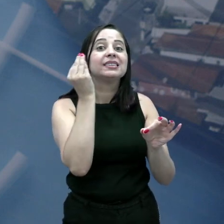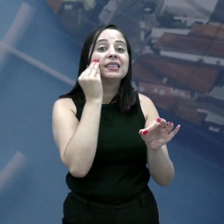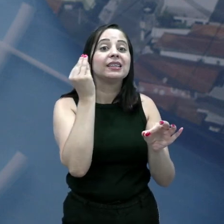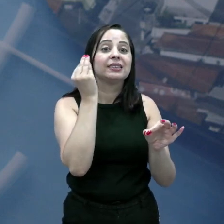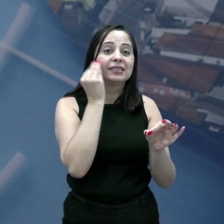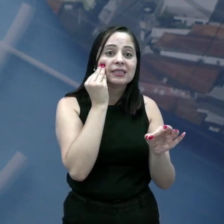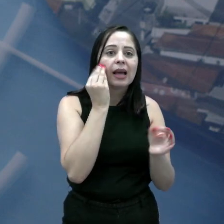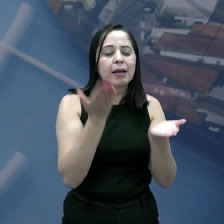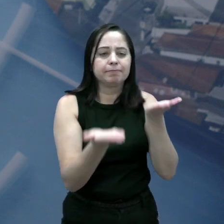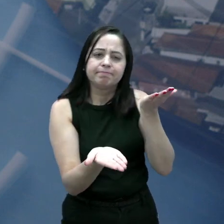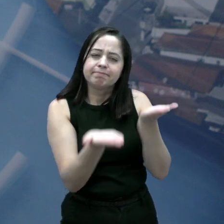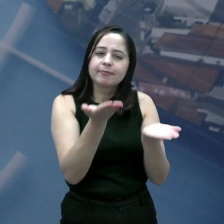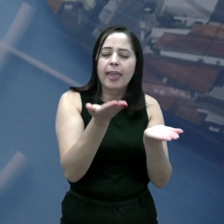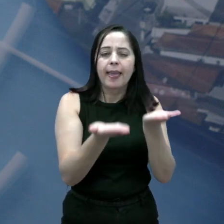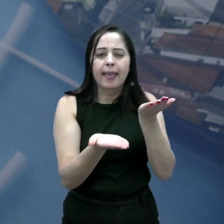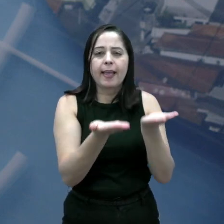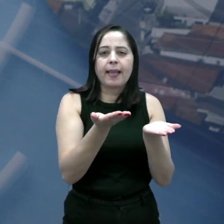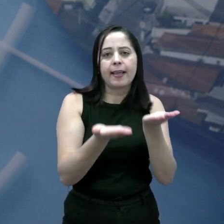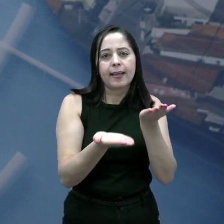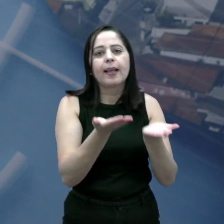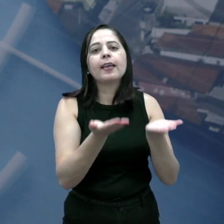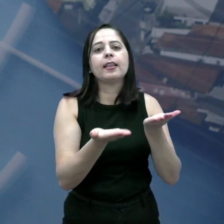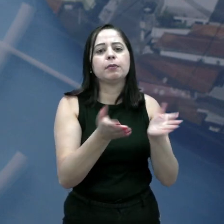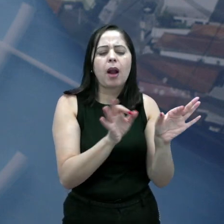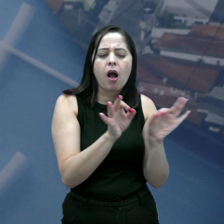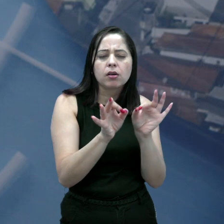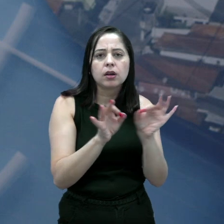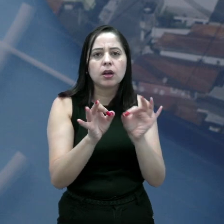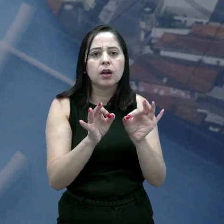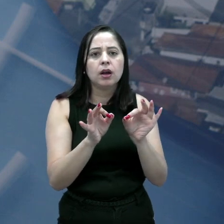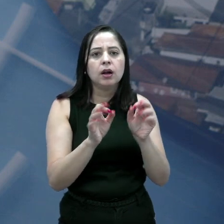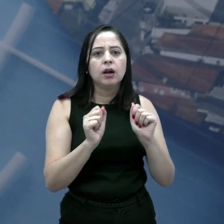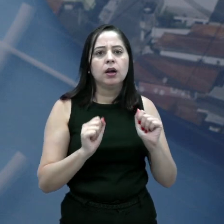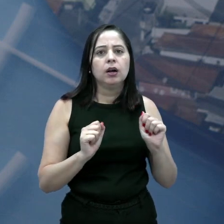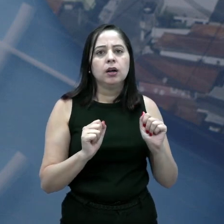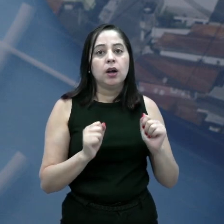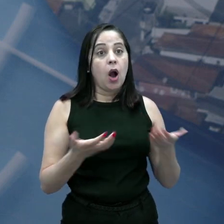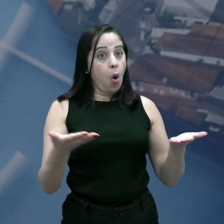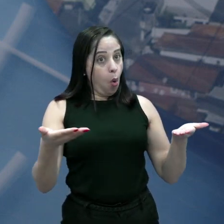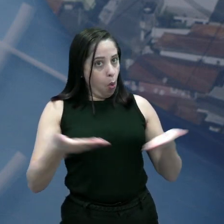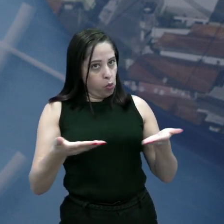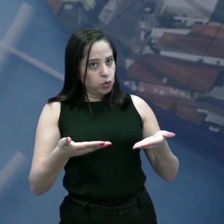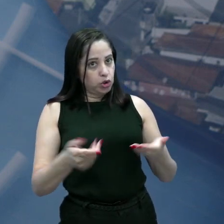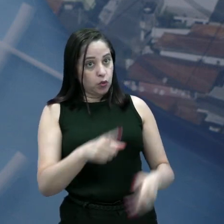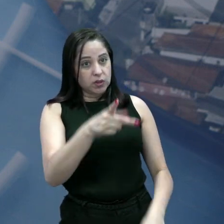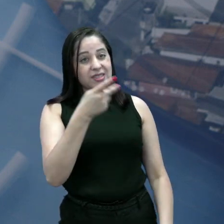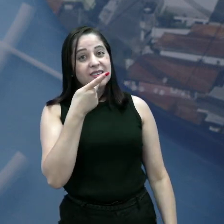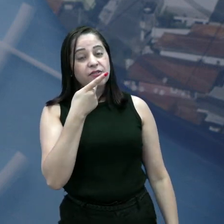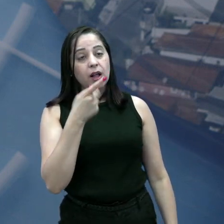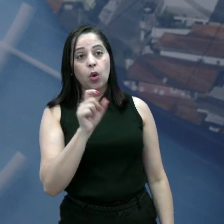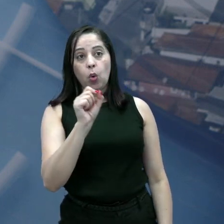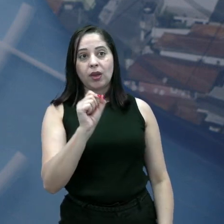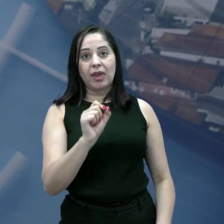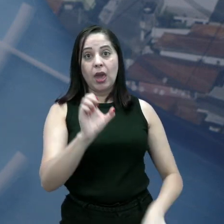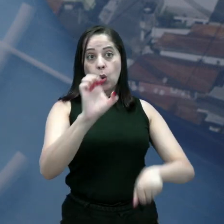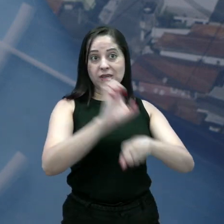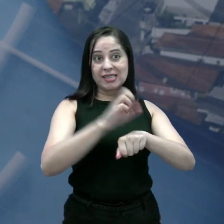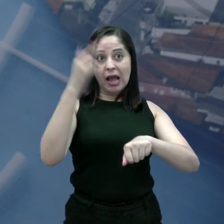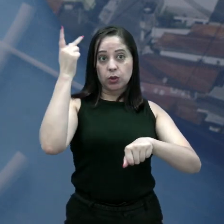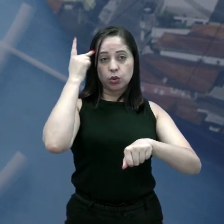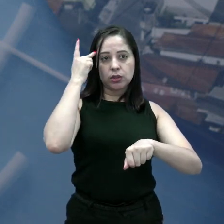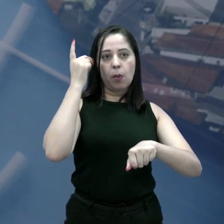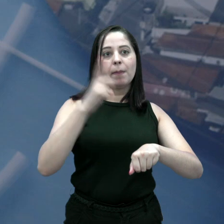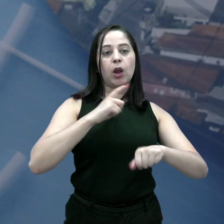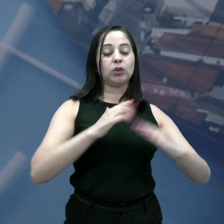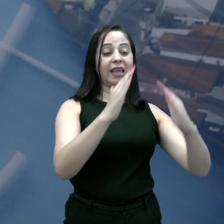forma equilibrada para todos, né? De uma forma organizada. Hoje, você citou a questão de São Paulo, que tem a casa para os refugiados,